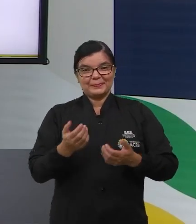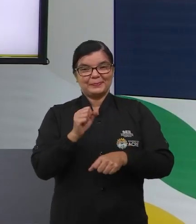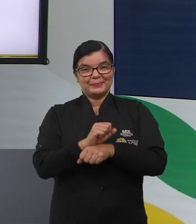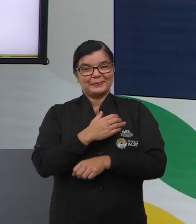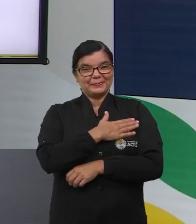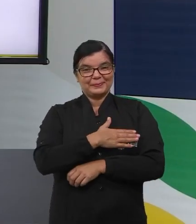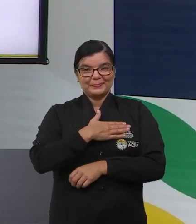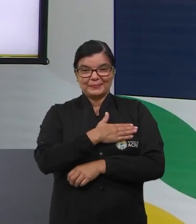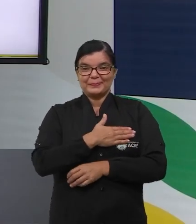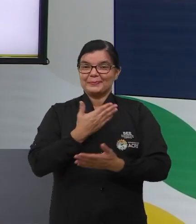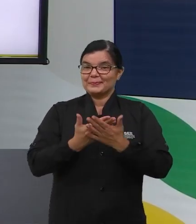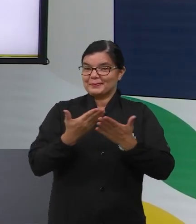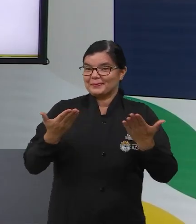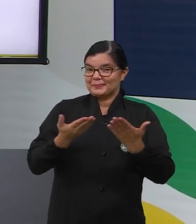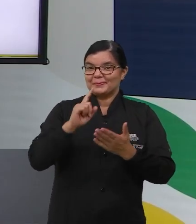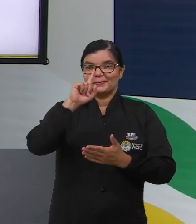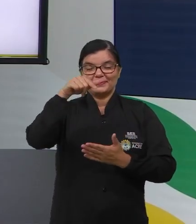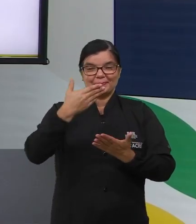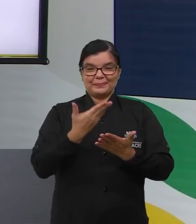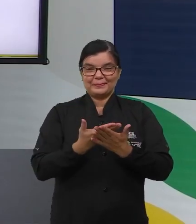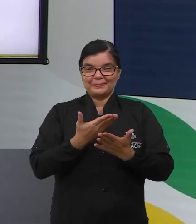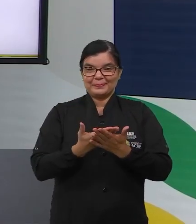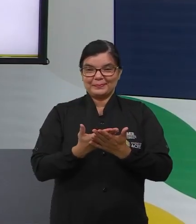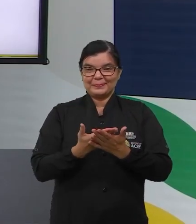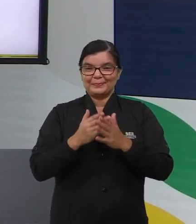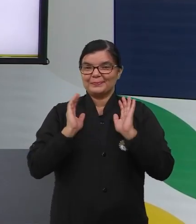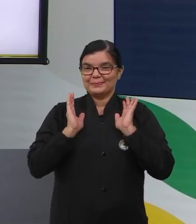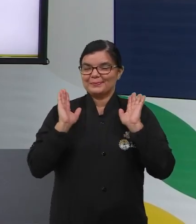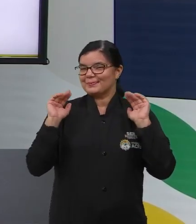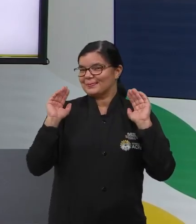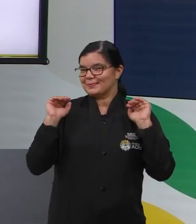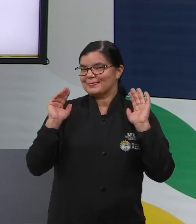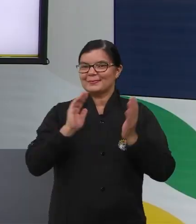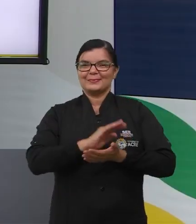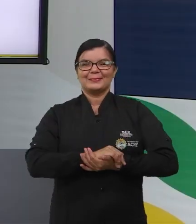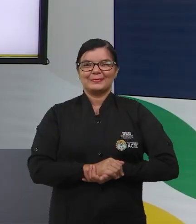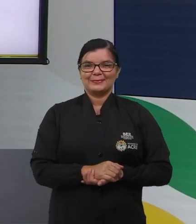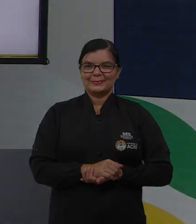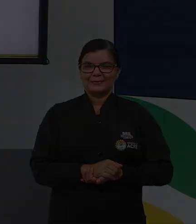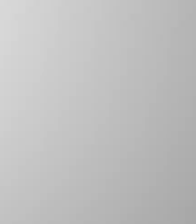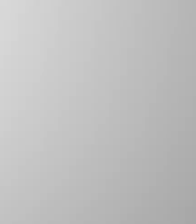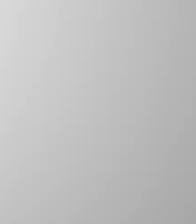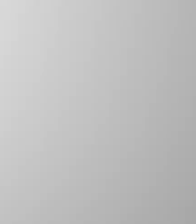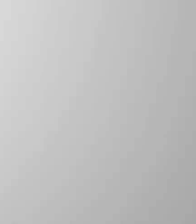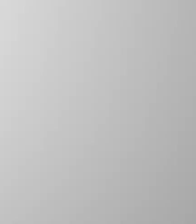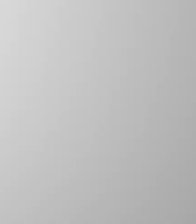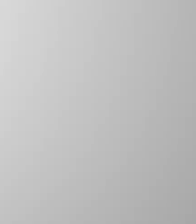tenha gostado da aula de hoje, nos vemos em uma próxima oportunidade e é isso. Até mais, tchau, tchau.